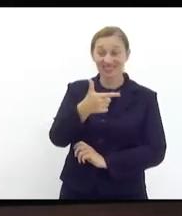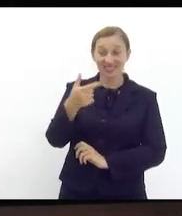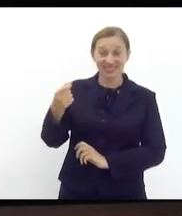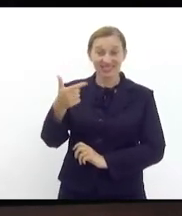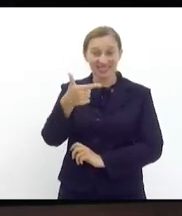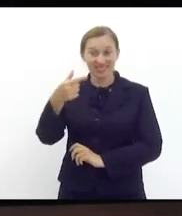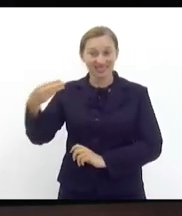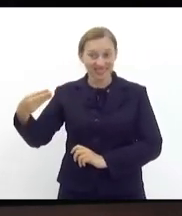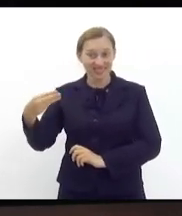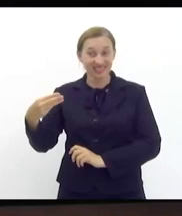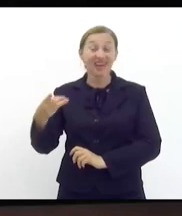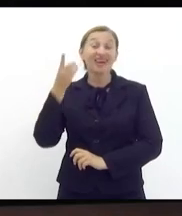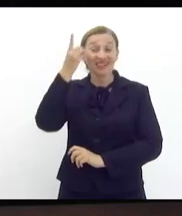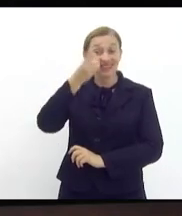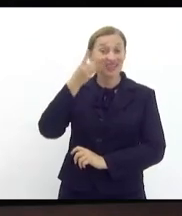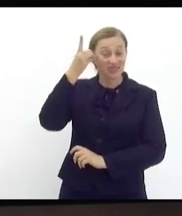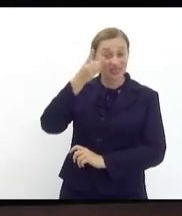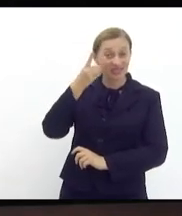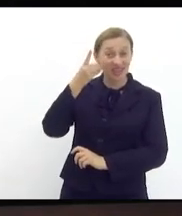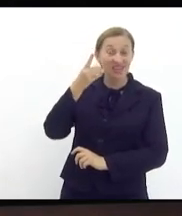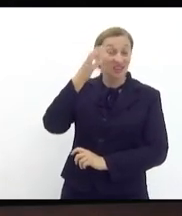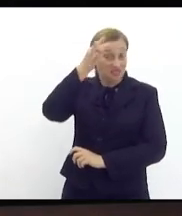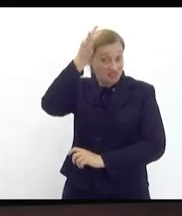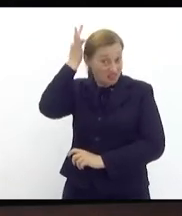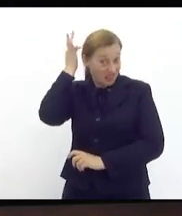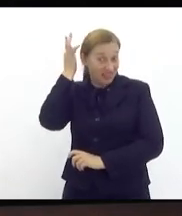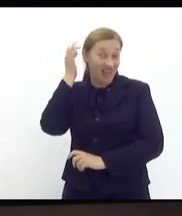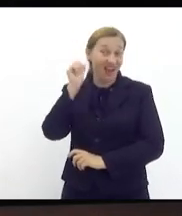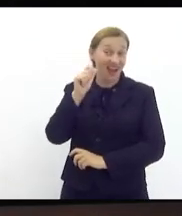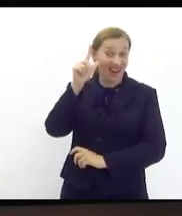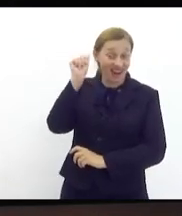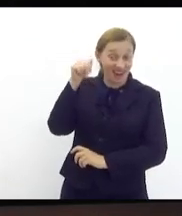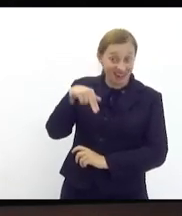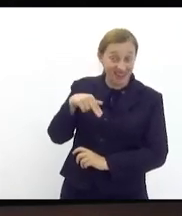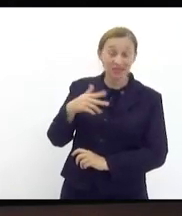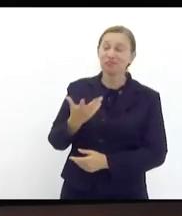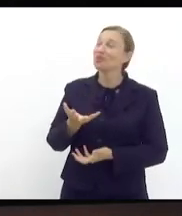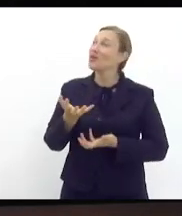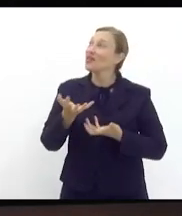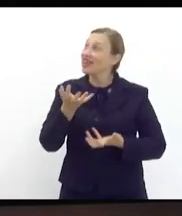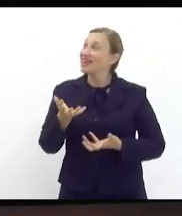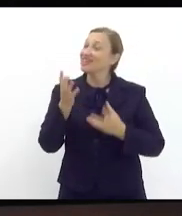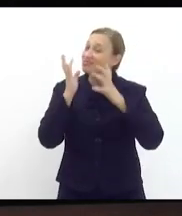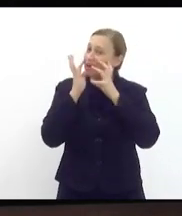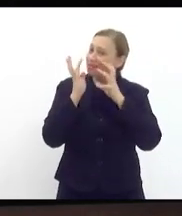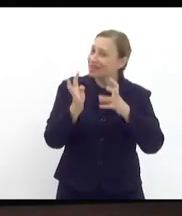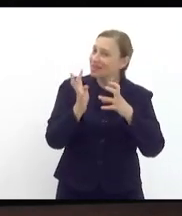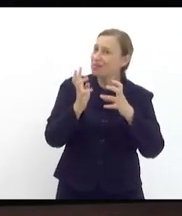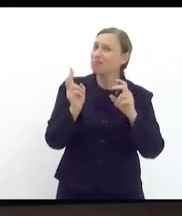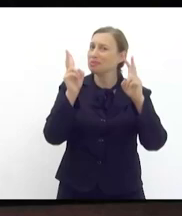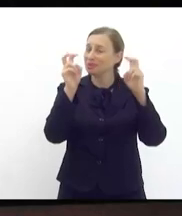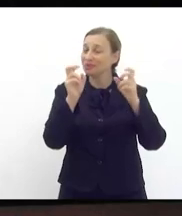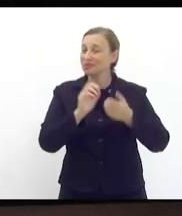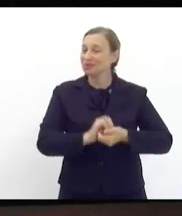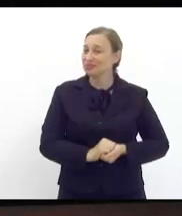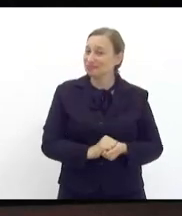deputado Fred Pacheco deputado Alan Lopes eu só queria chamar a atenção para um fato